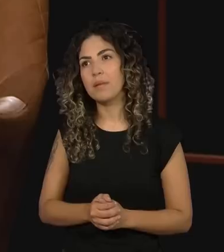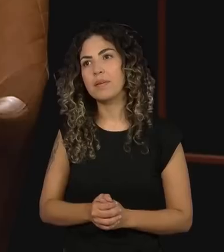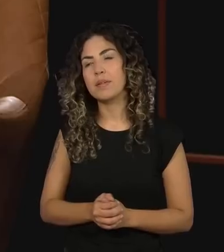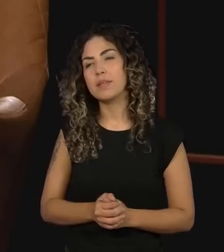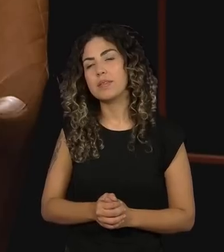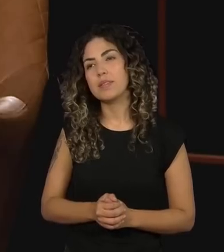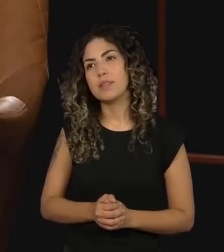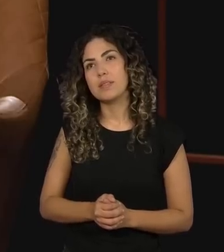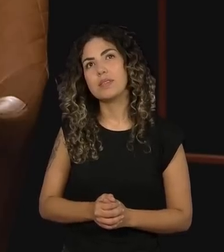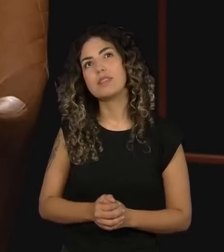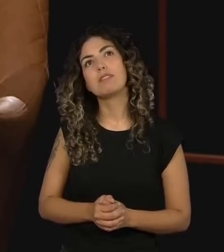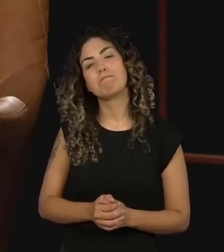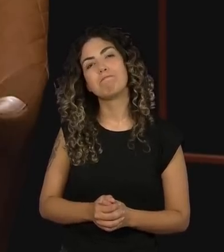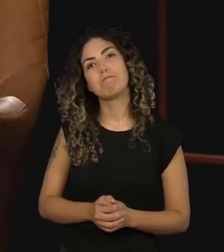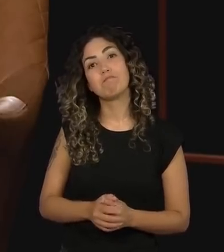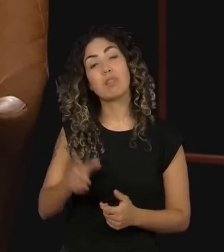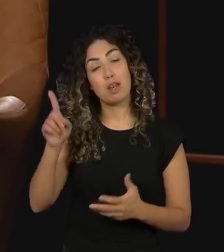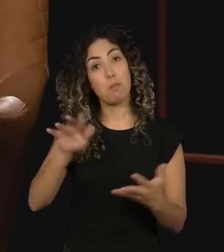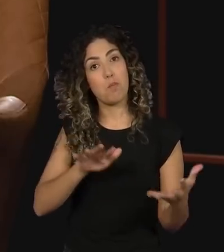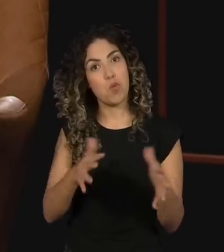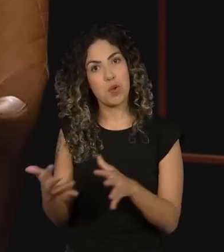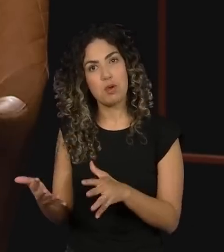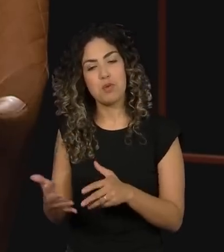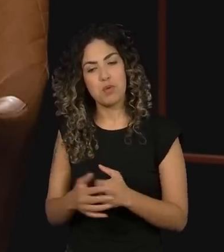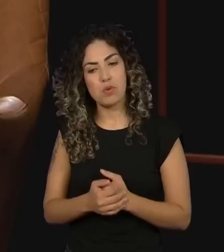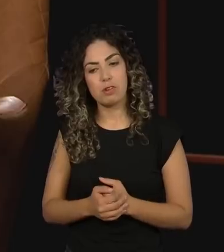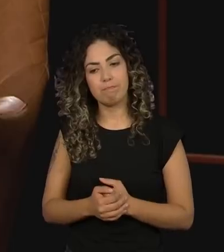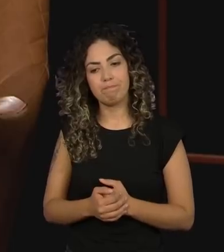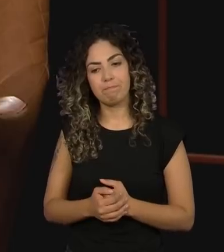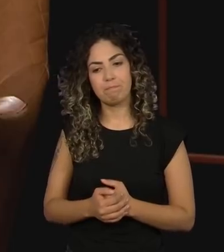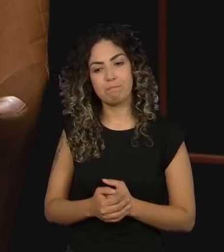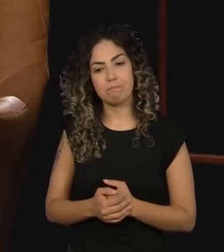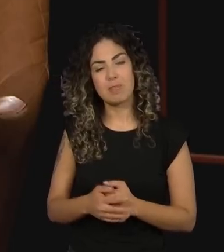A partida dele foi precoce, eu acho.